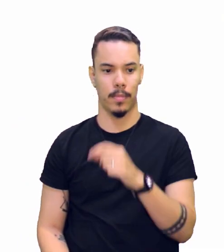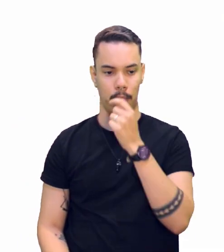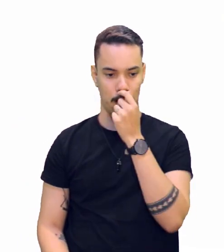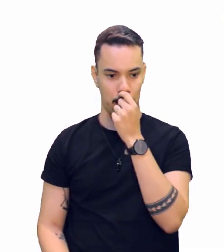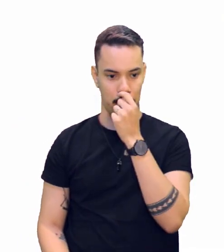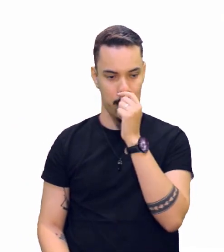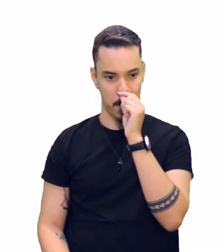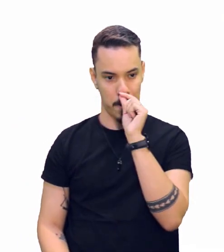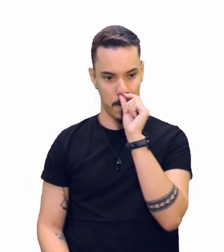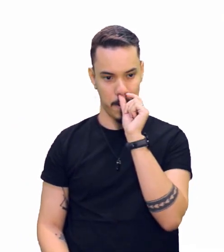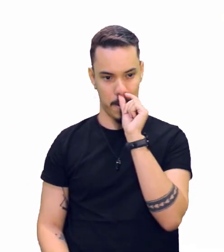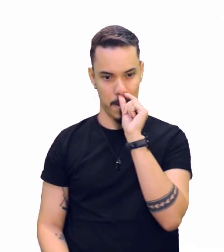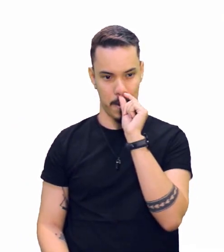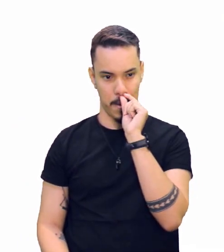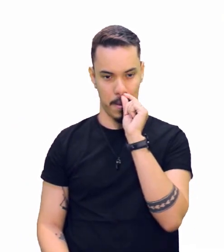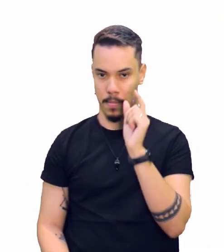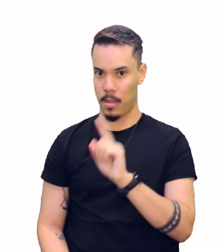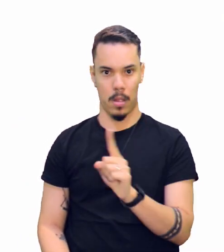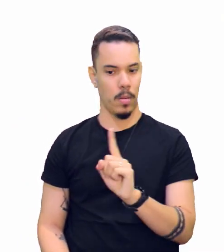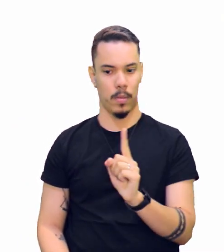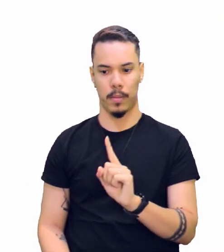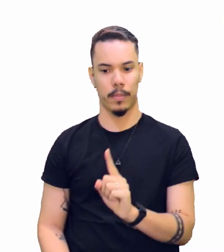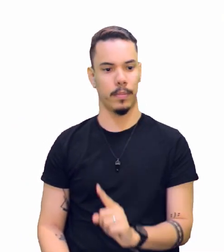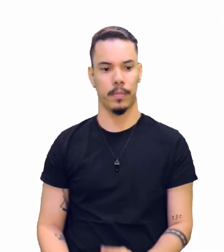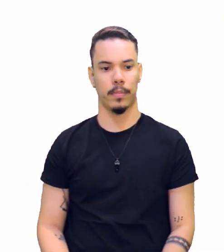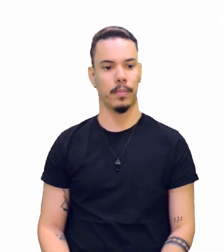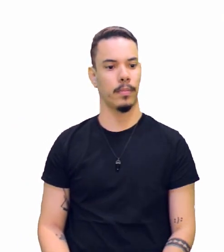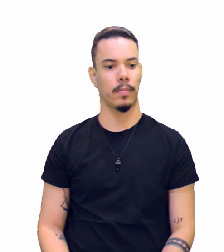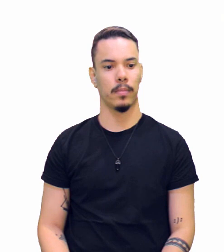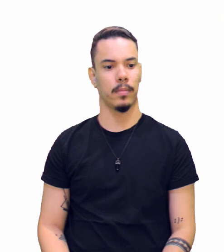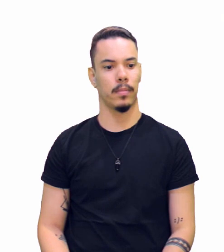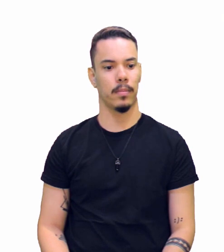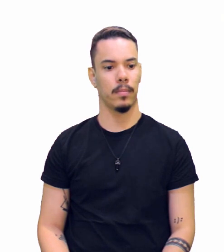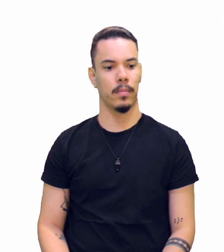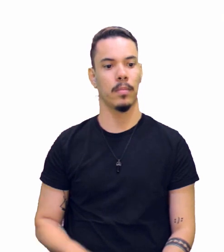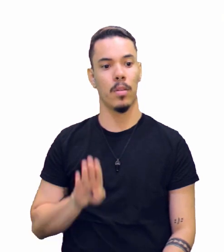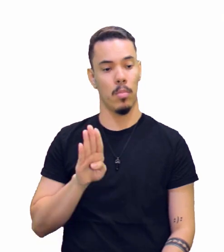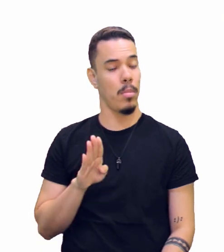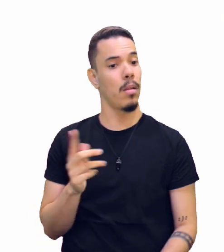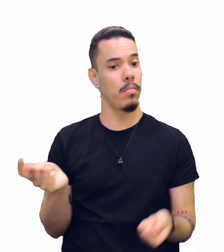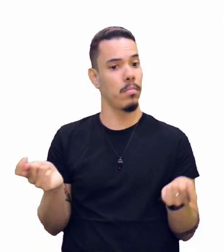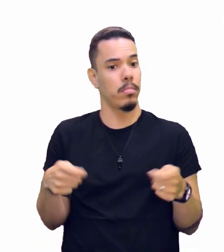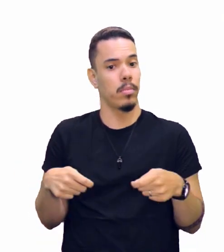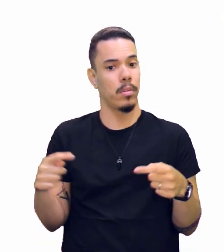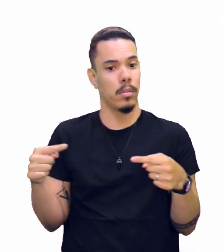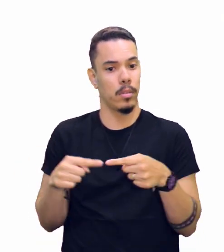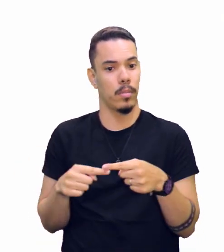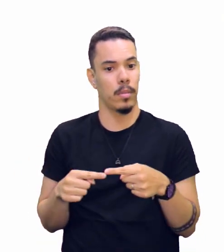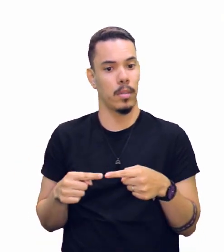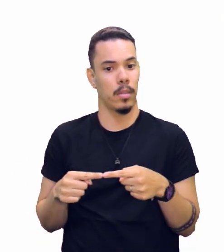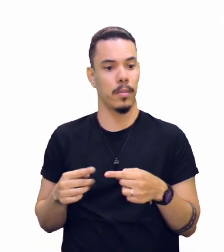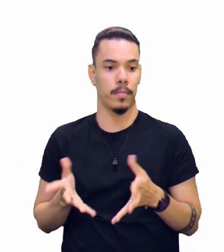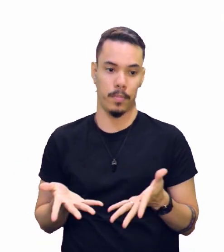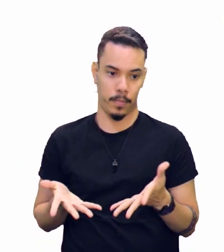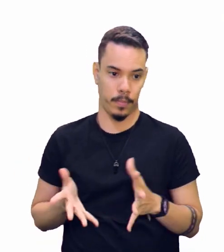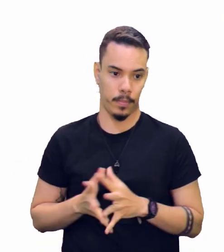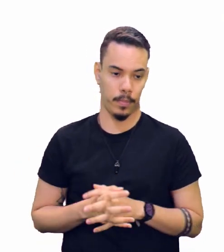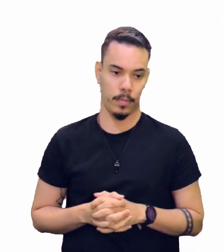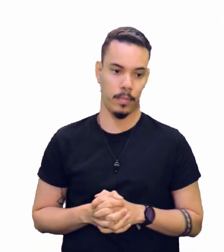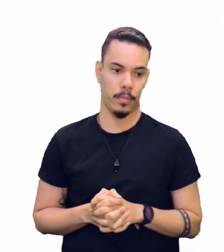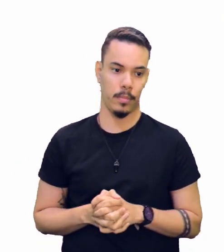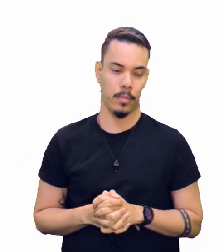terceira pessoa do singular não é o caso temos o B que poderia ser temos